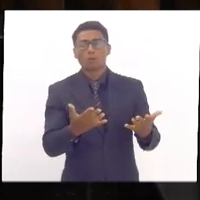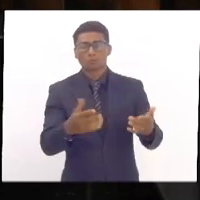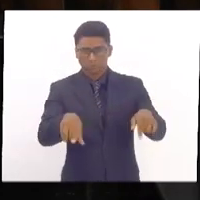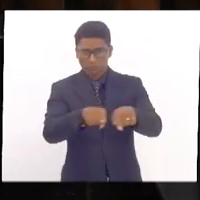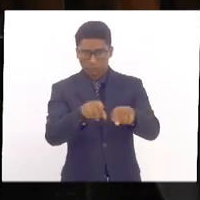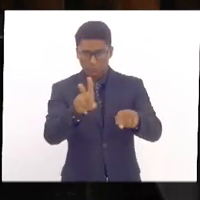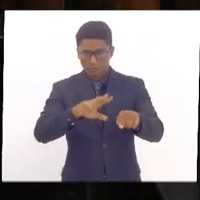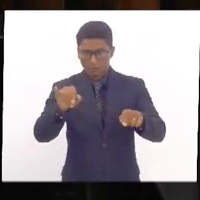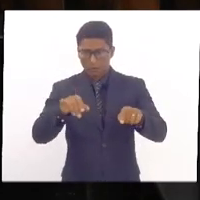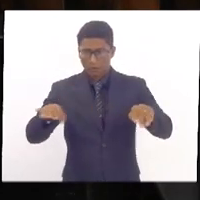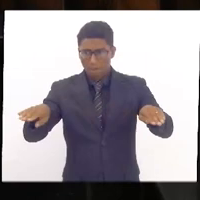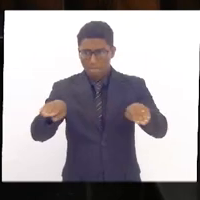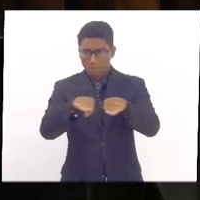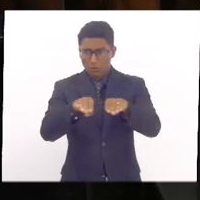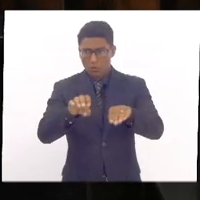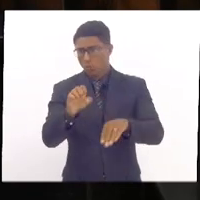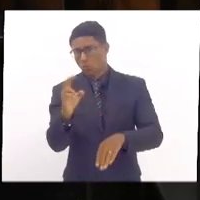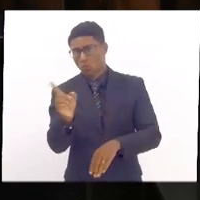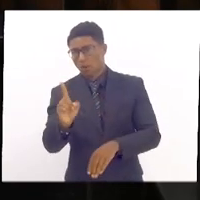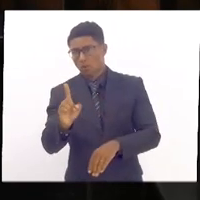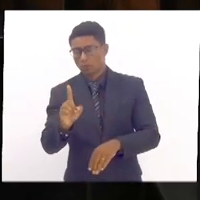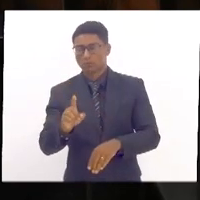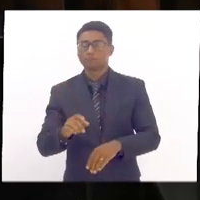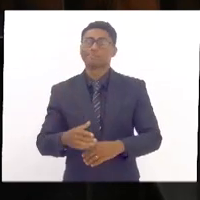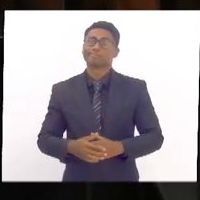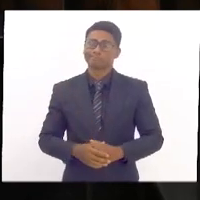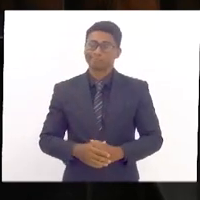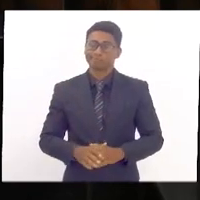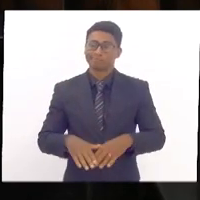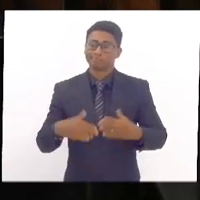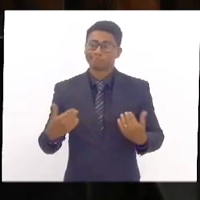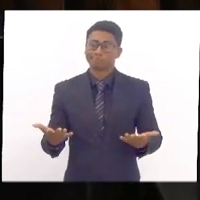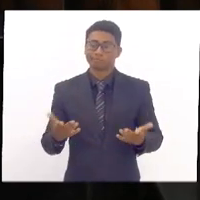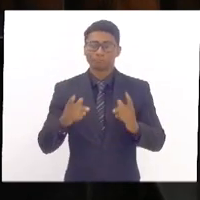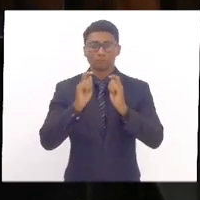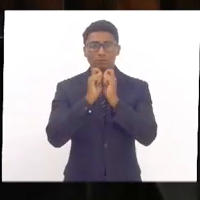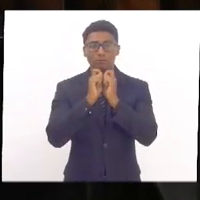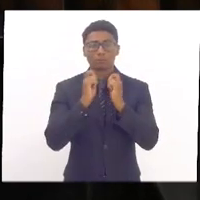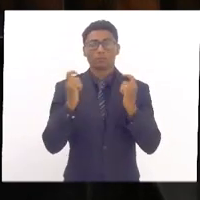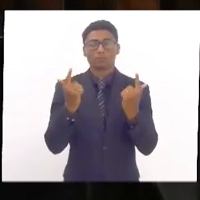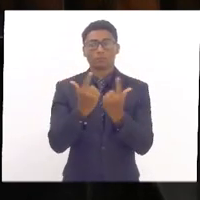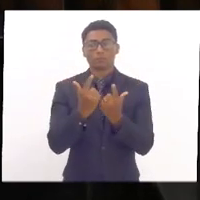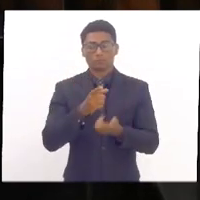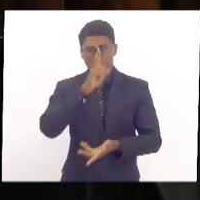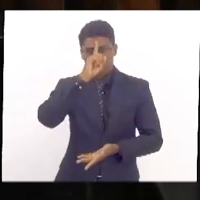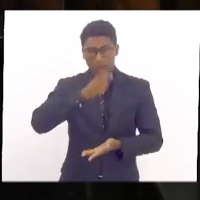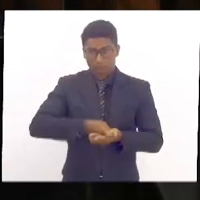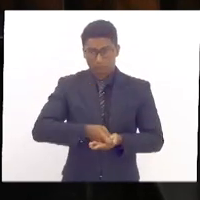paridade ou não. Então, a resolução da Assembleia